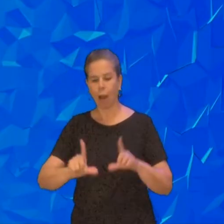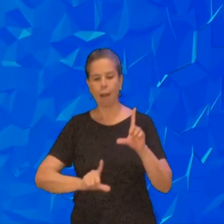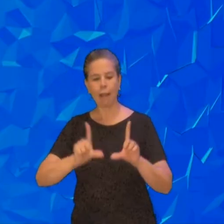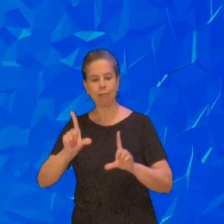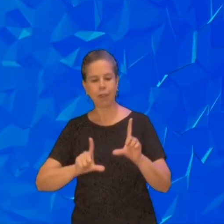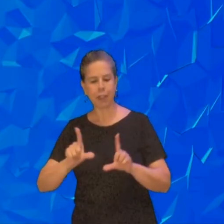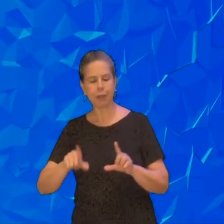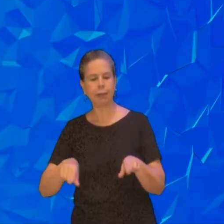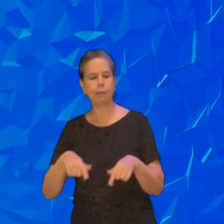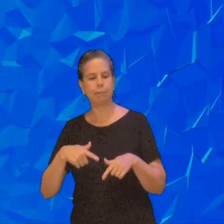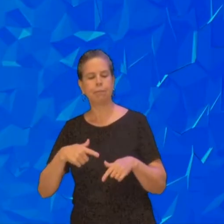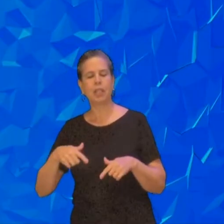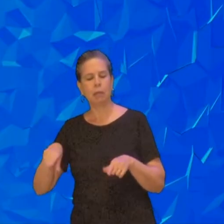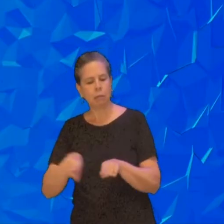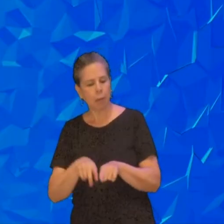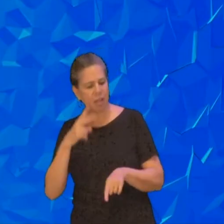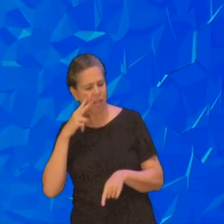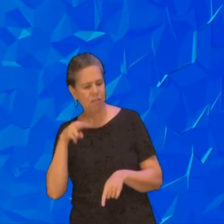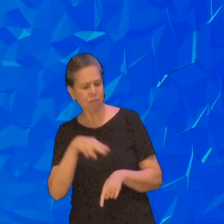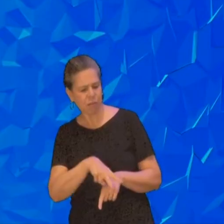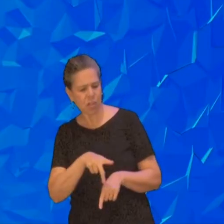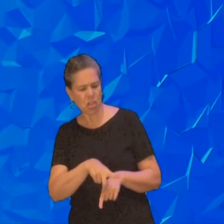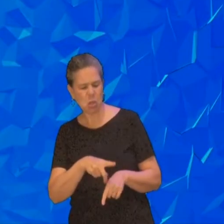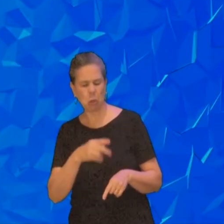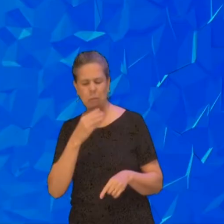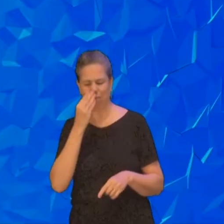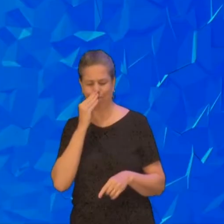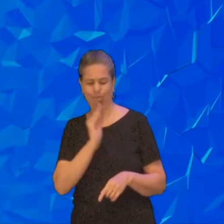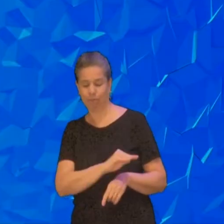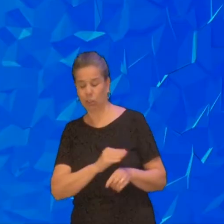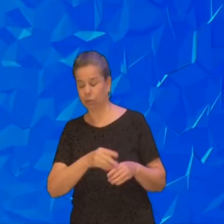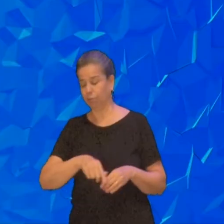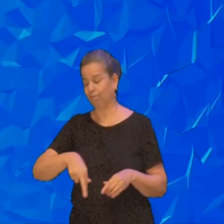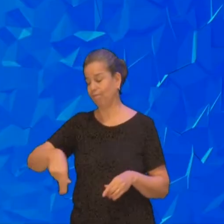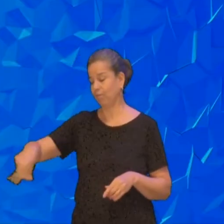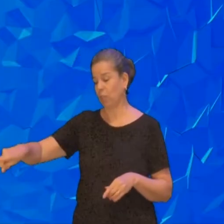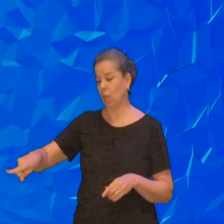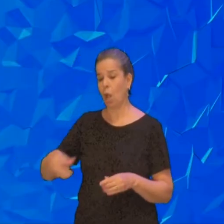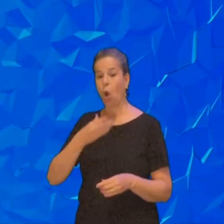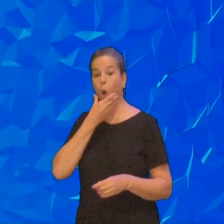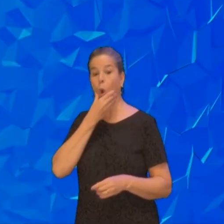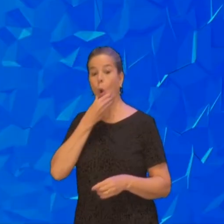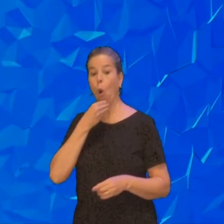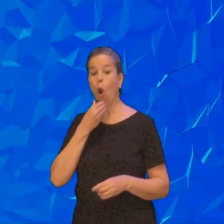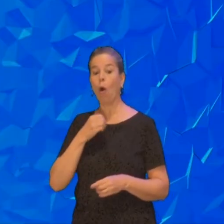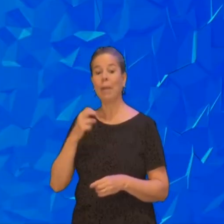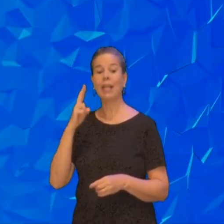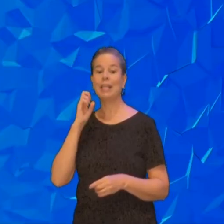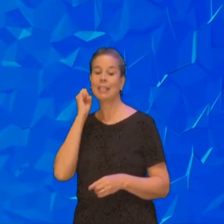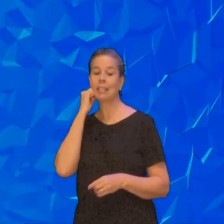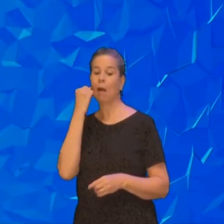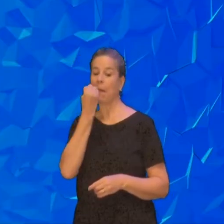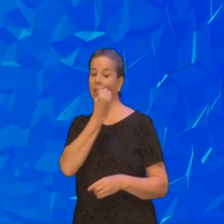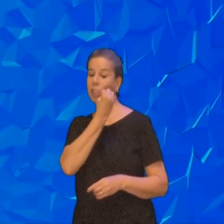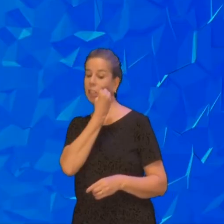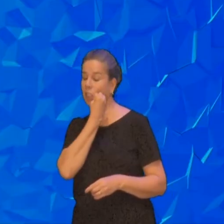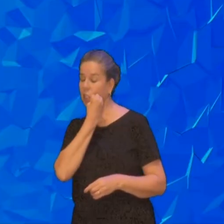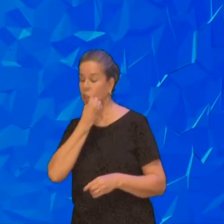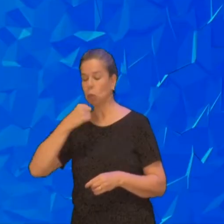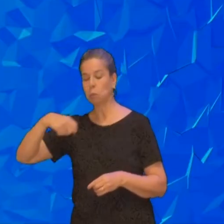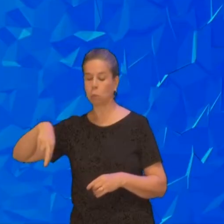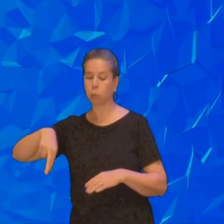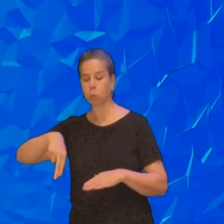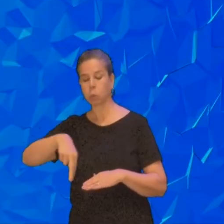lugar e, vendo-o, também passou de largo. Certo samaritano que seguia o seu caminho passou-lhe